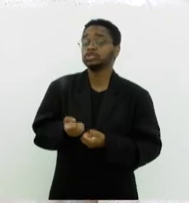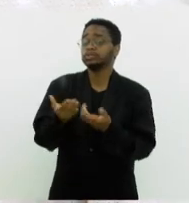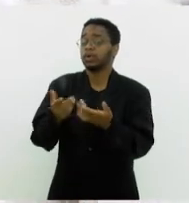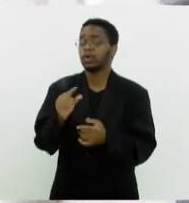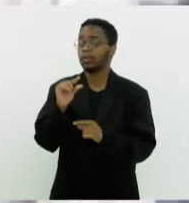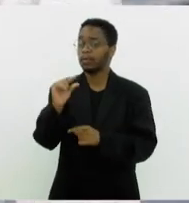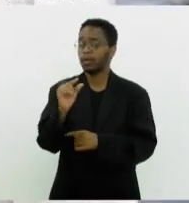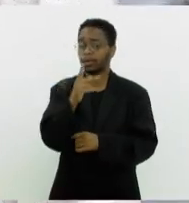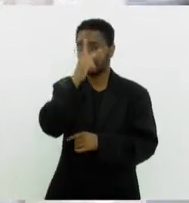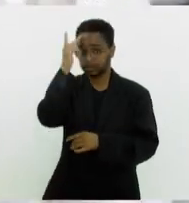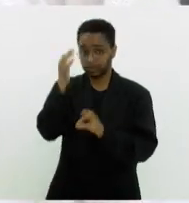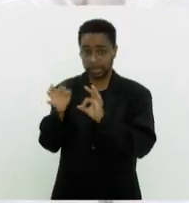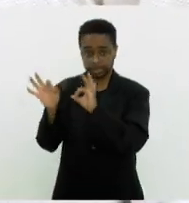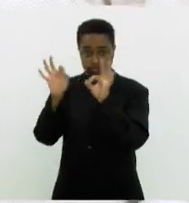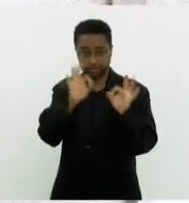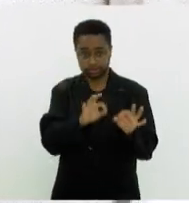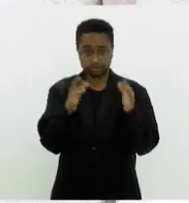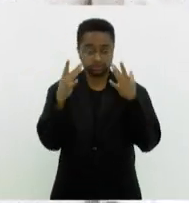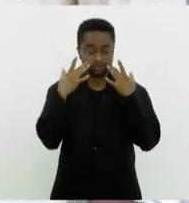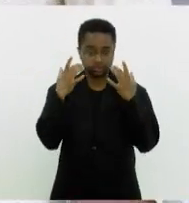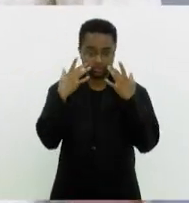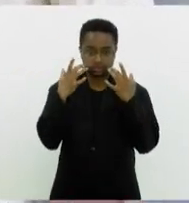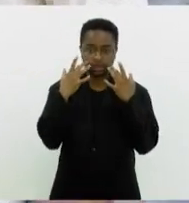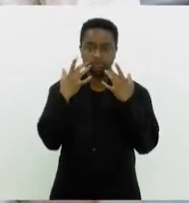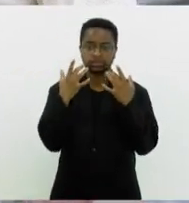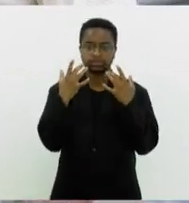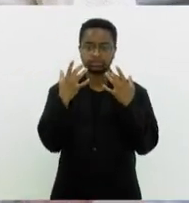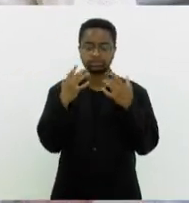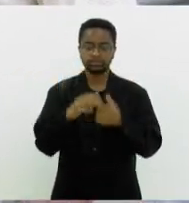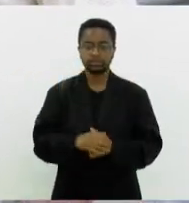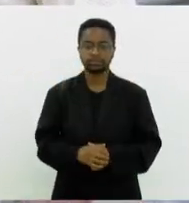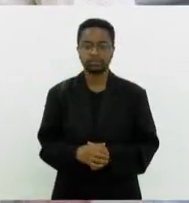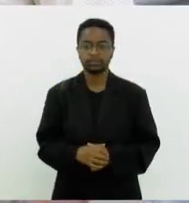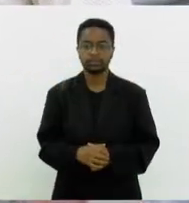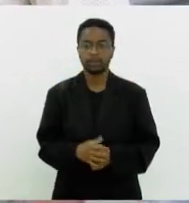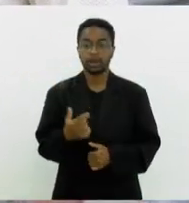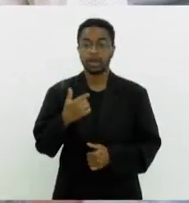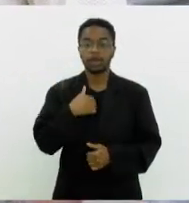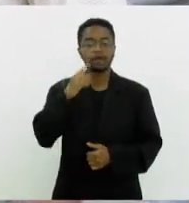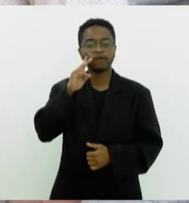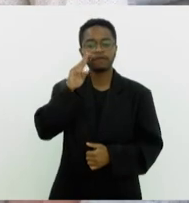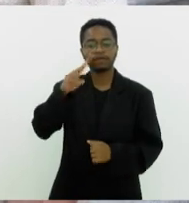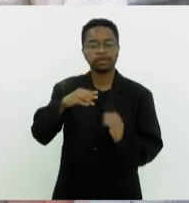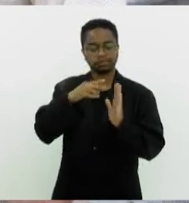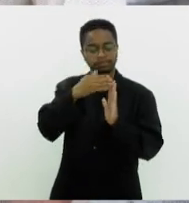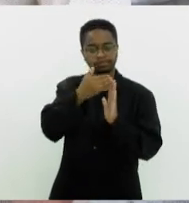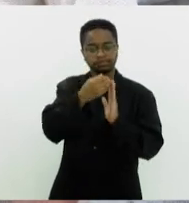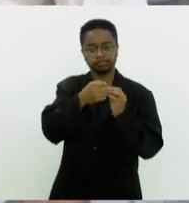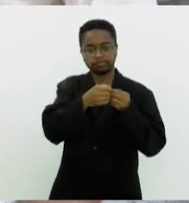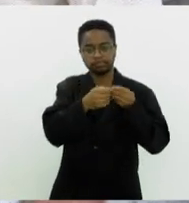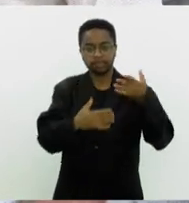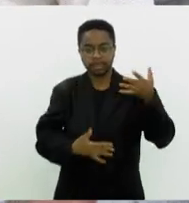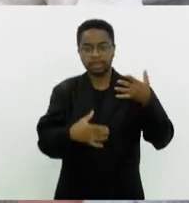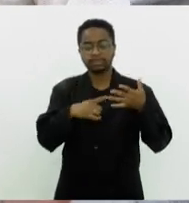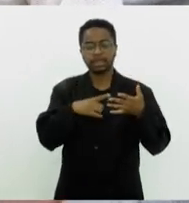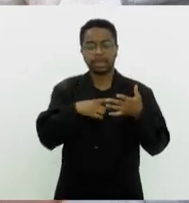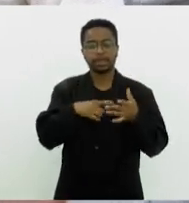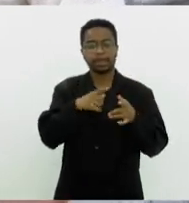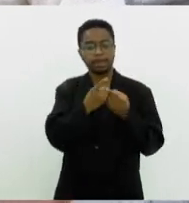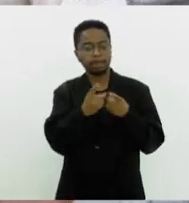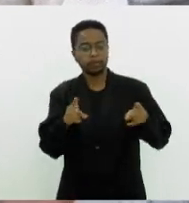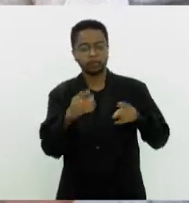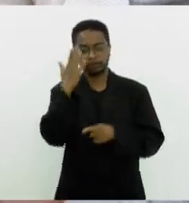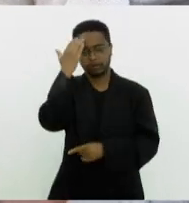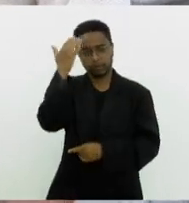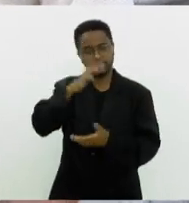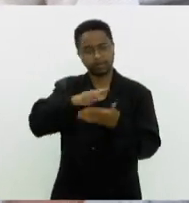para quem vai acompanhar esse espetáculo didático, é que eu vi no repertório que vai ter Tchaikovsky, Beethoven, Villa-Lobos. Como é